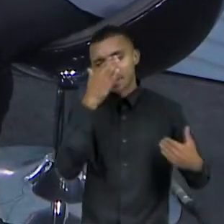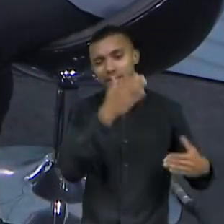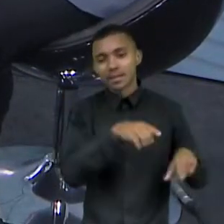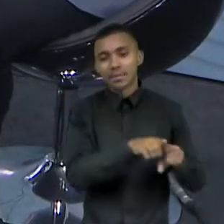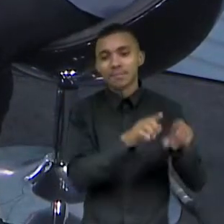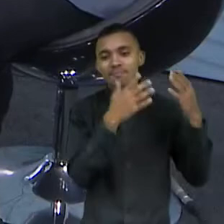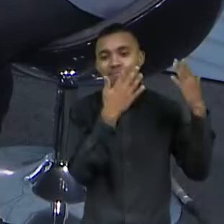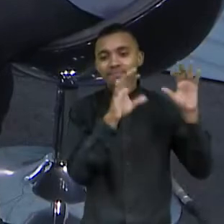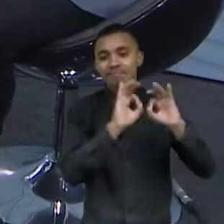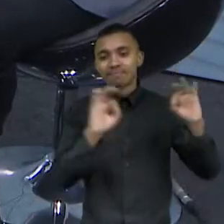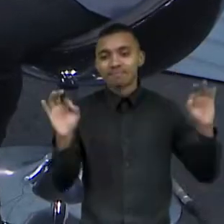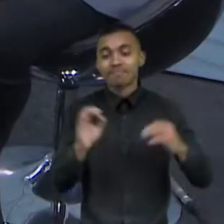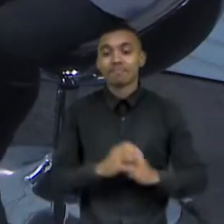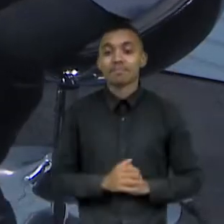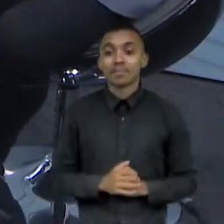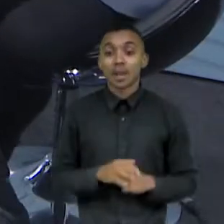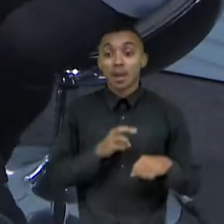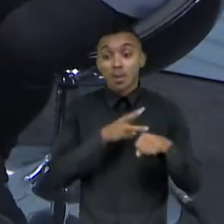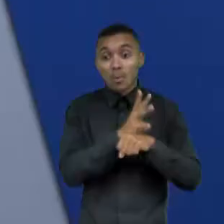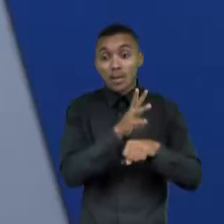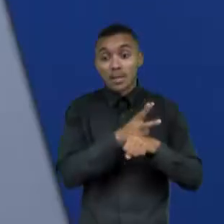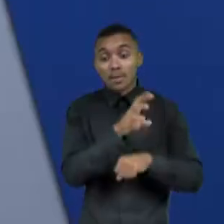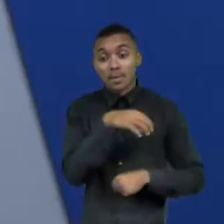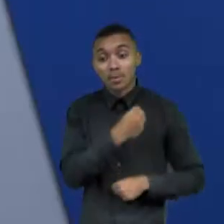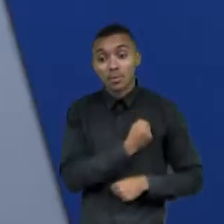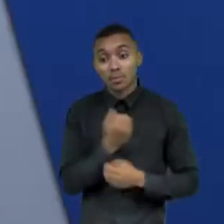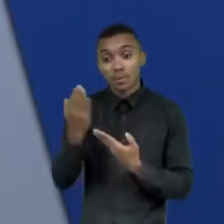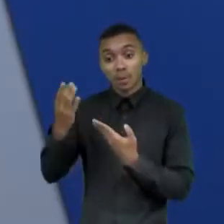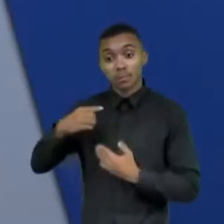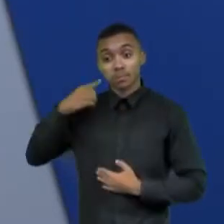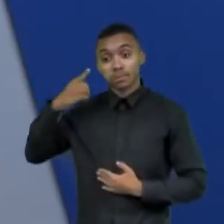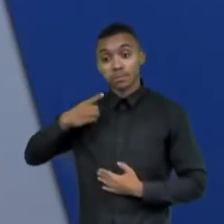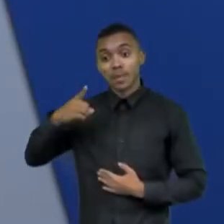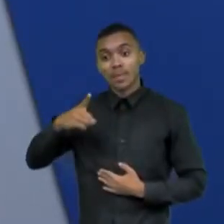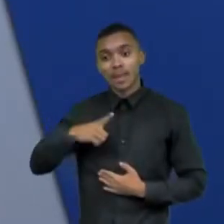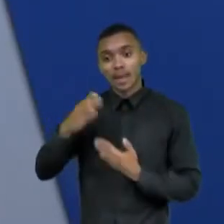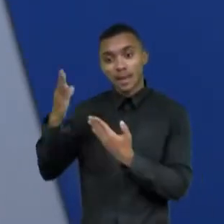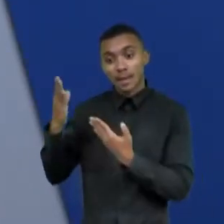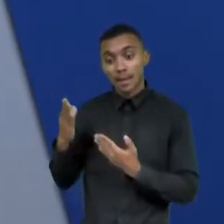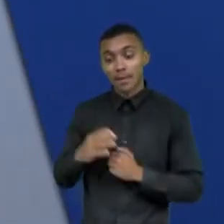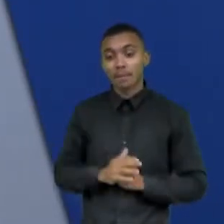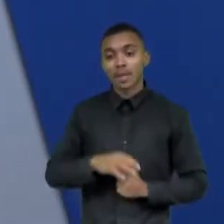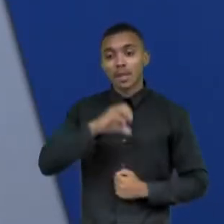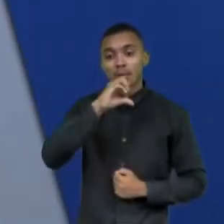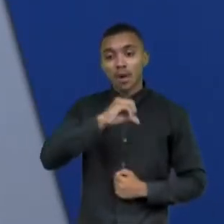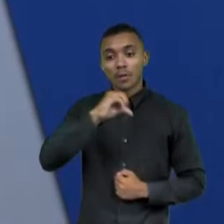seu trabalho. Lembrando que o WhatsApp do escritório Frei Tito está aí no vídeo,